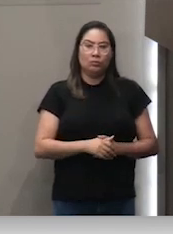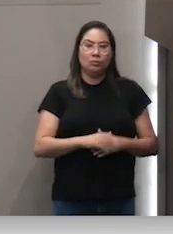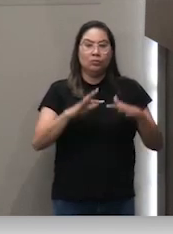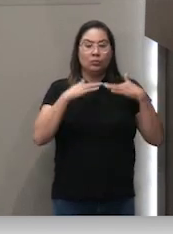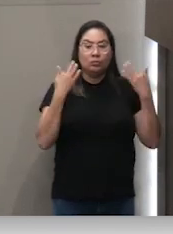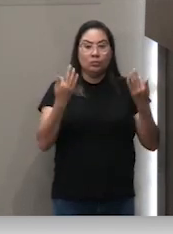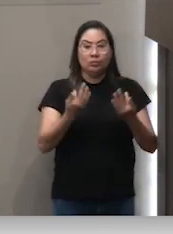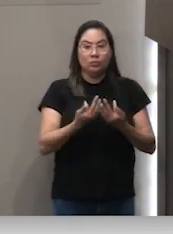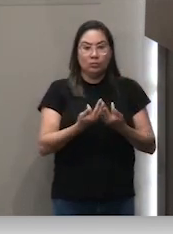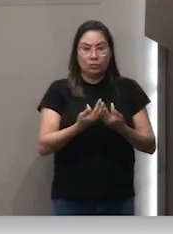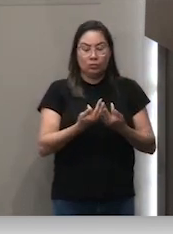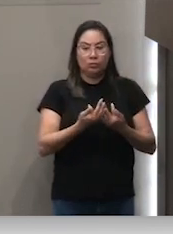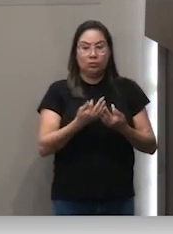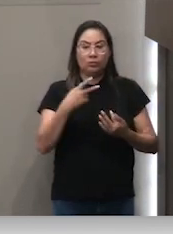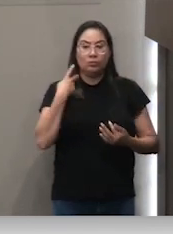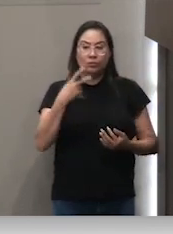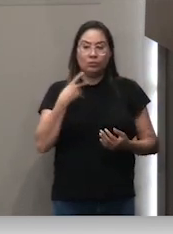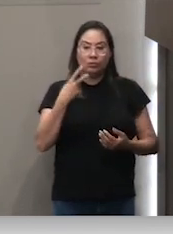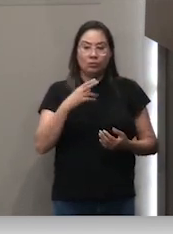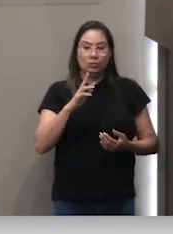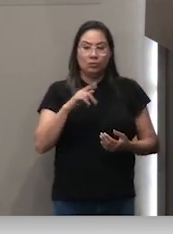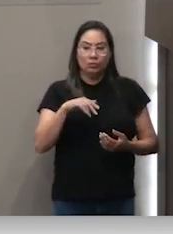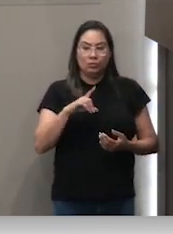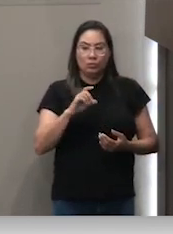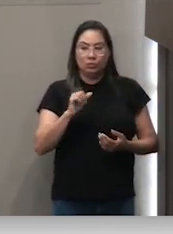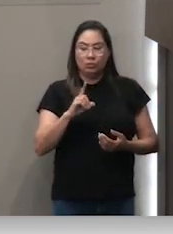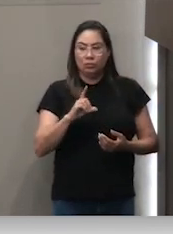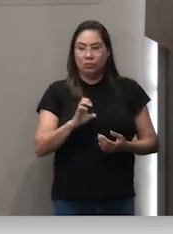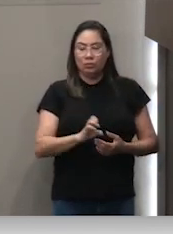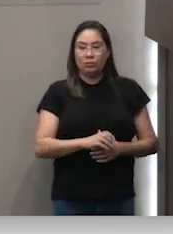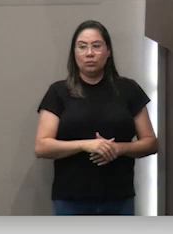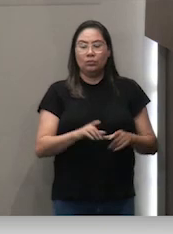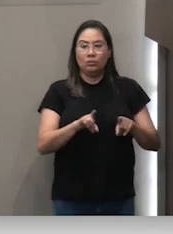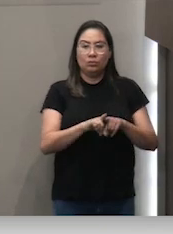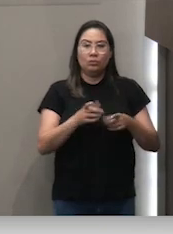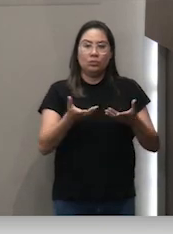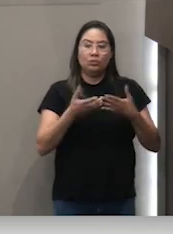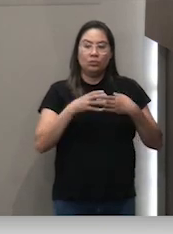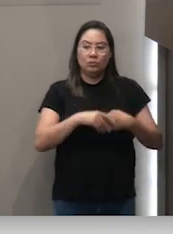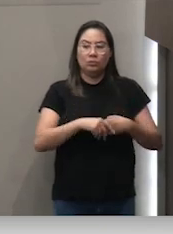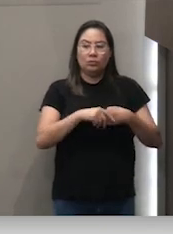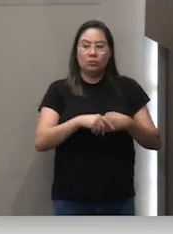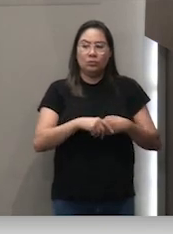família do vereador Trindade. E